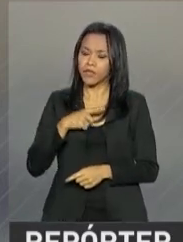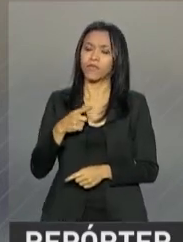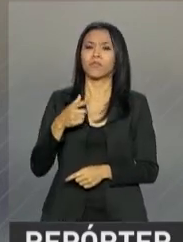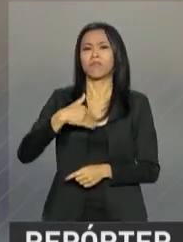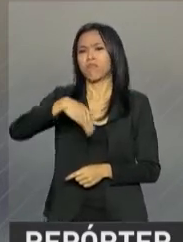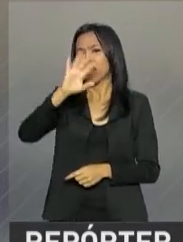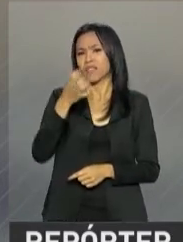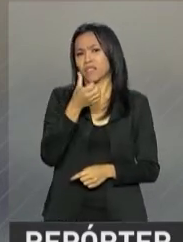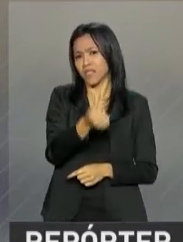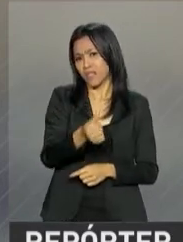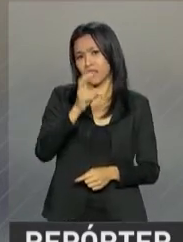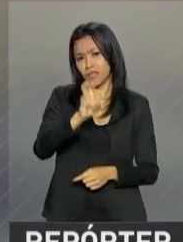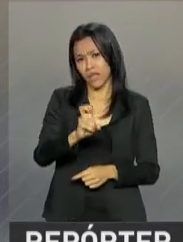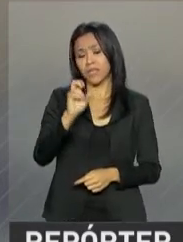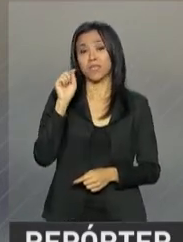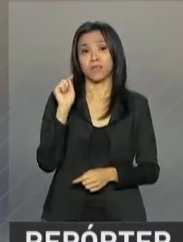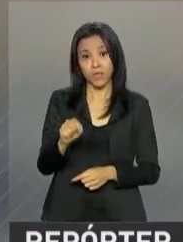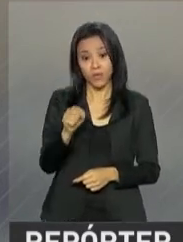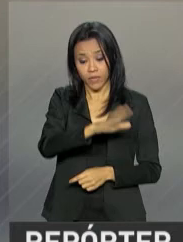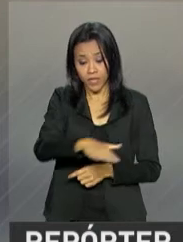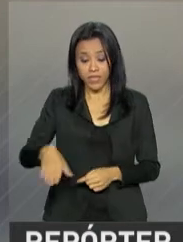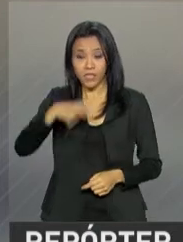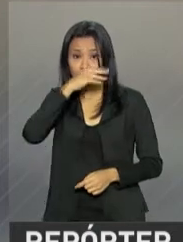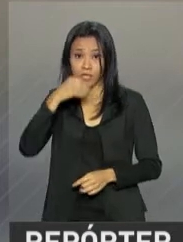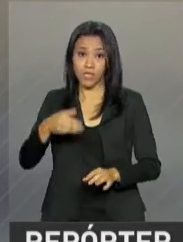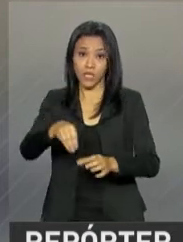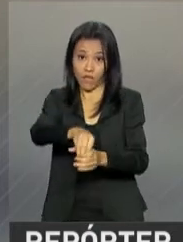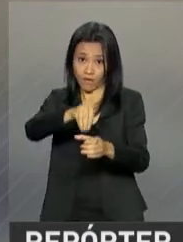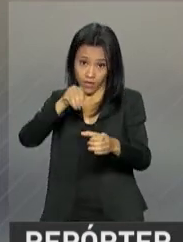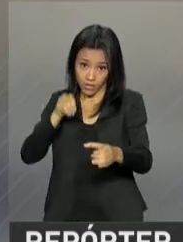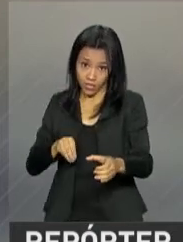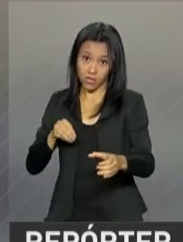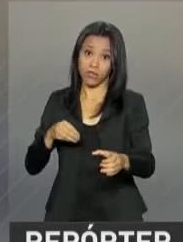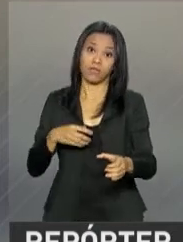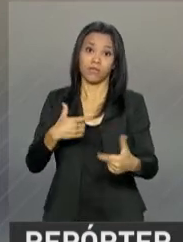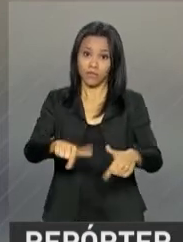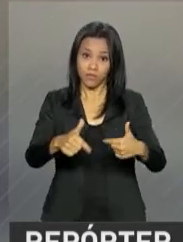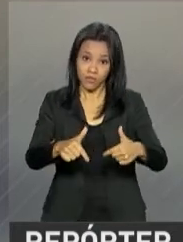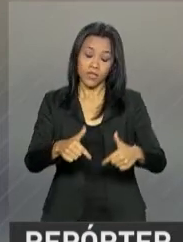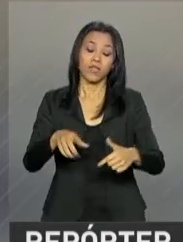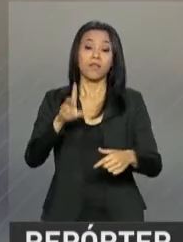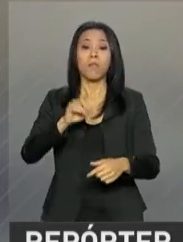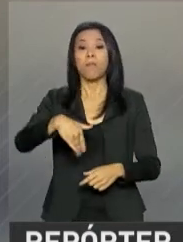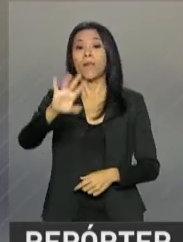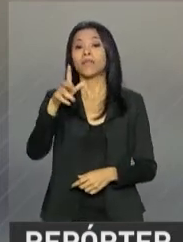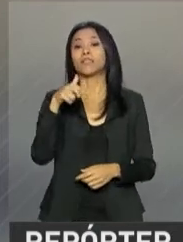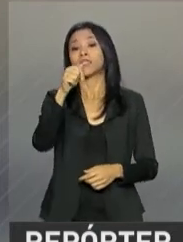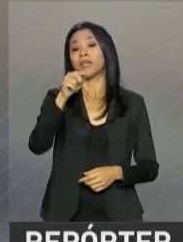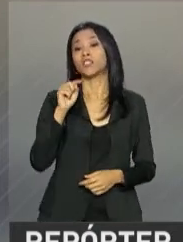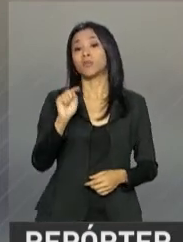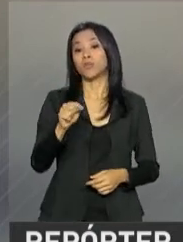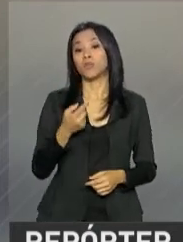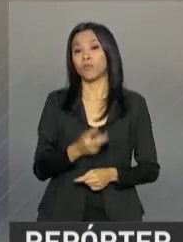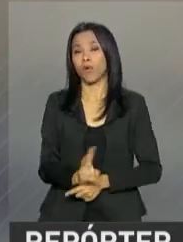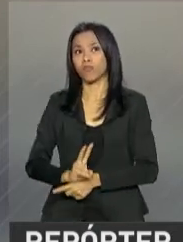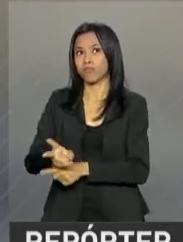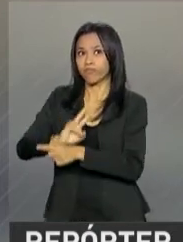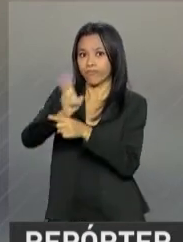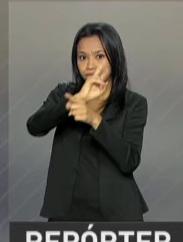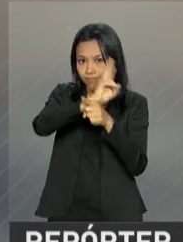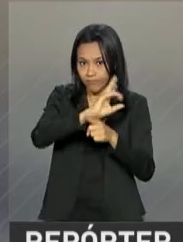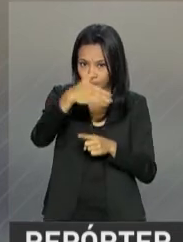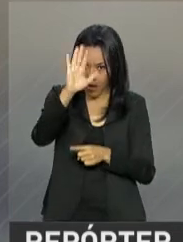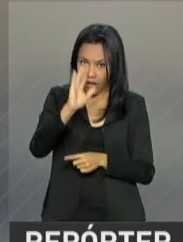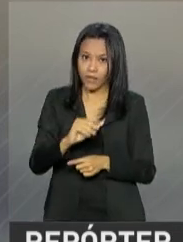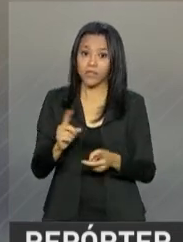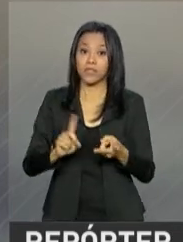63 mil crianças e adolescentes do trabalho somente no ano passado foram mais de sete mil inspeções quanto o trabalho infantil no